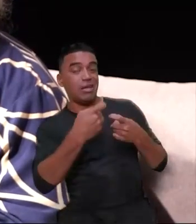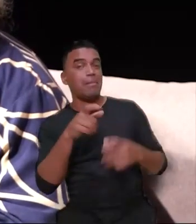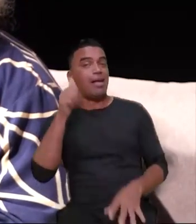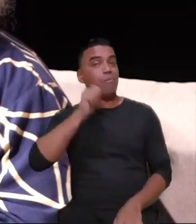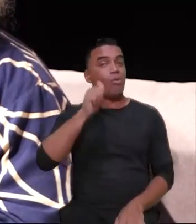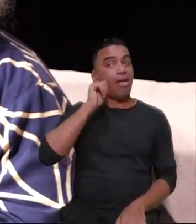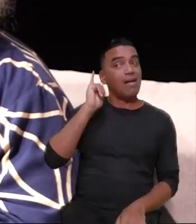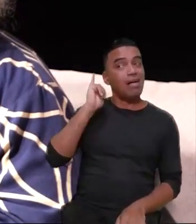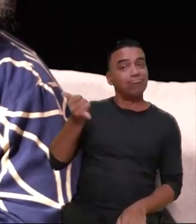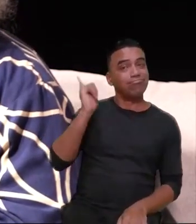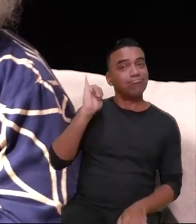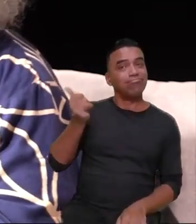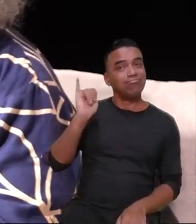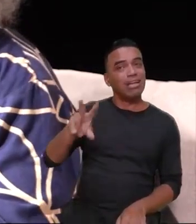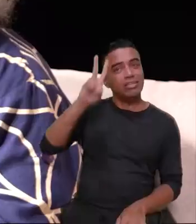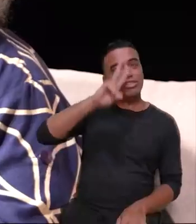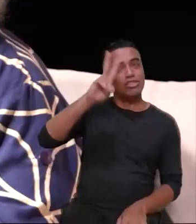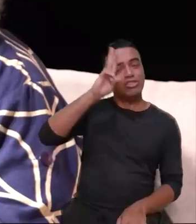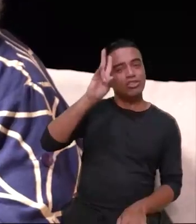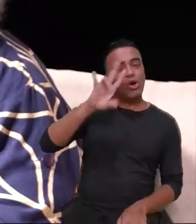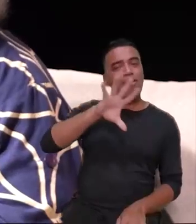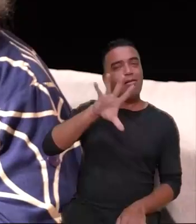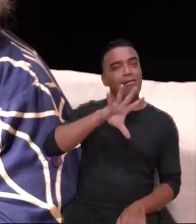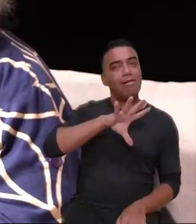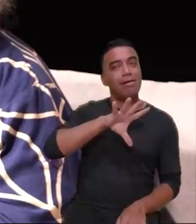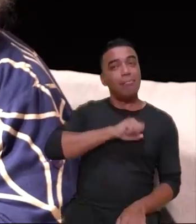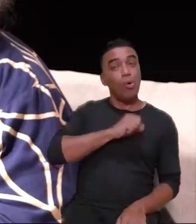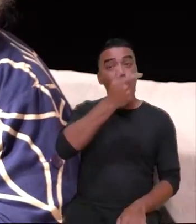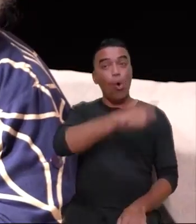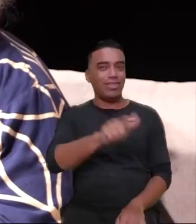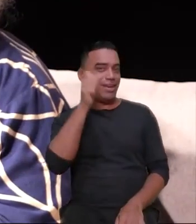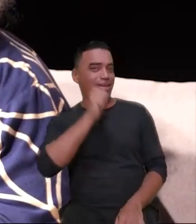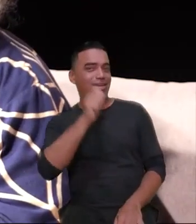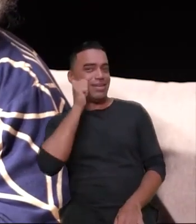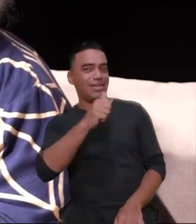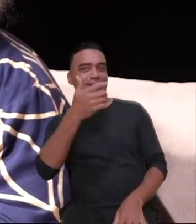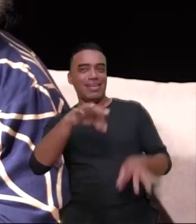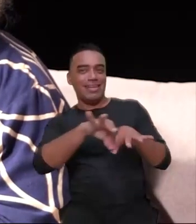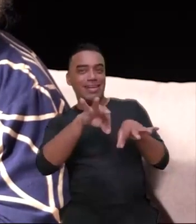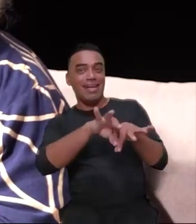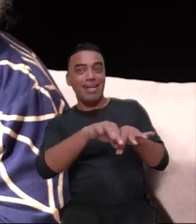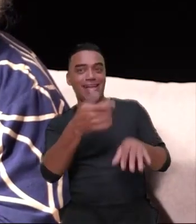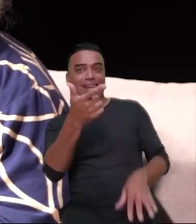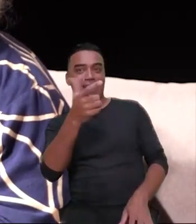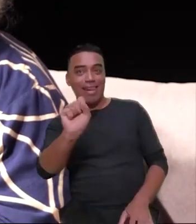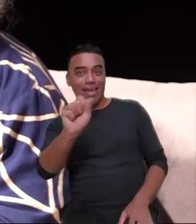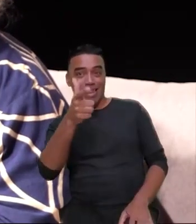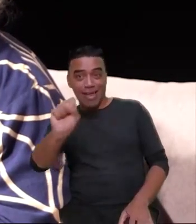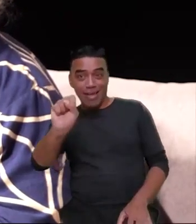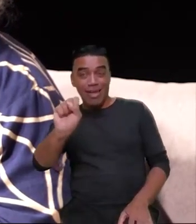vai contar uma história de amor com a outra, que leva esse homem